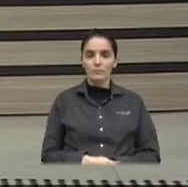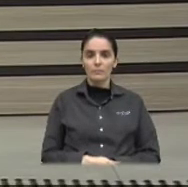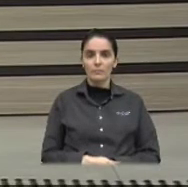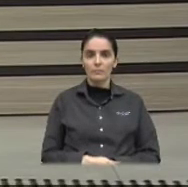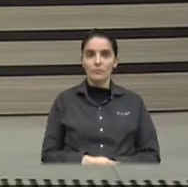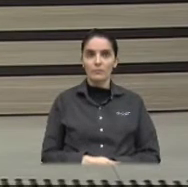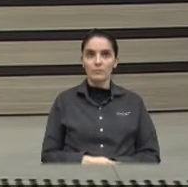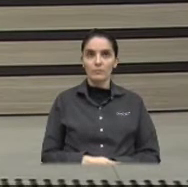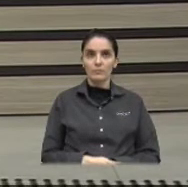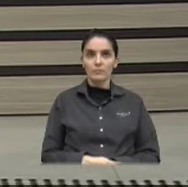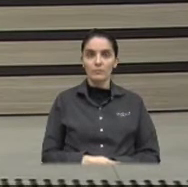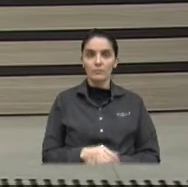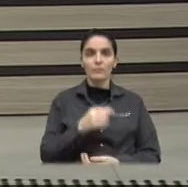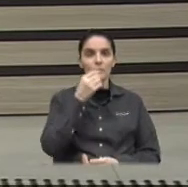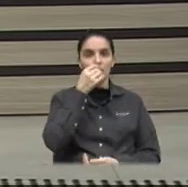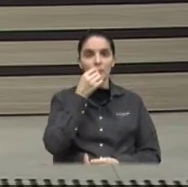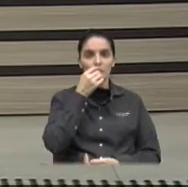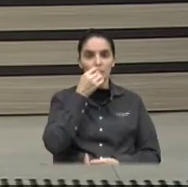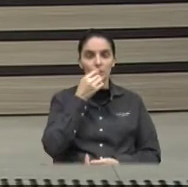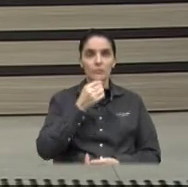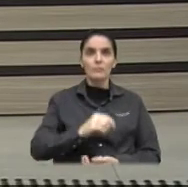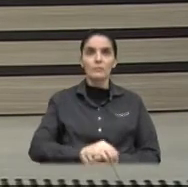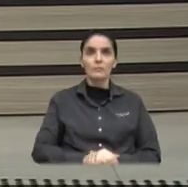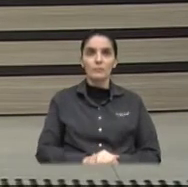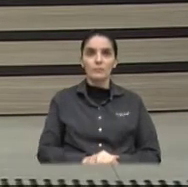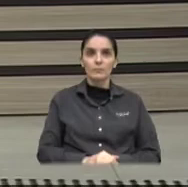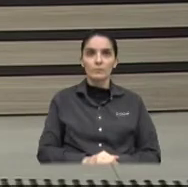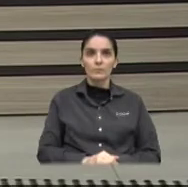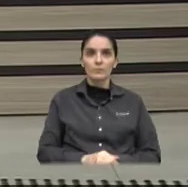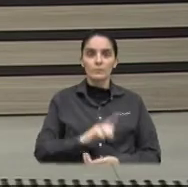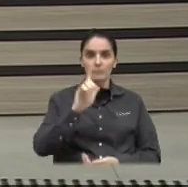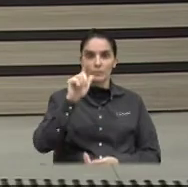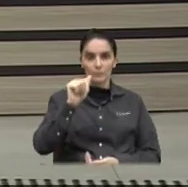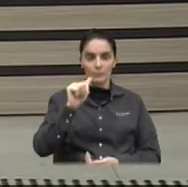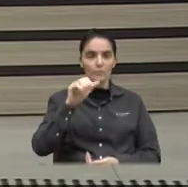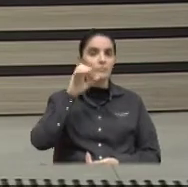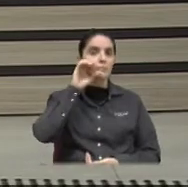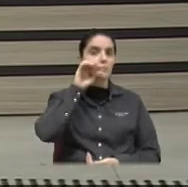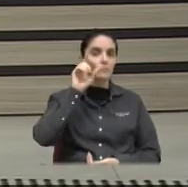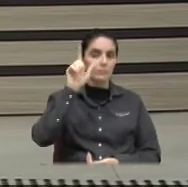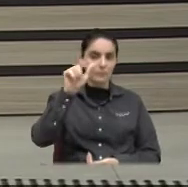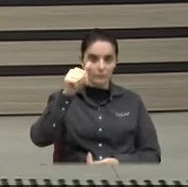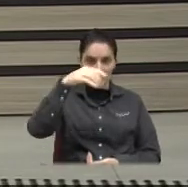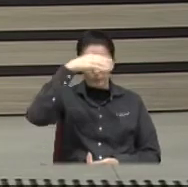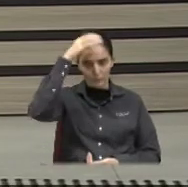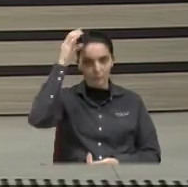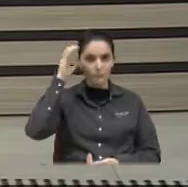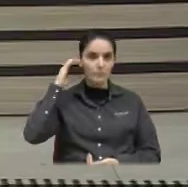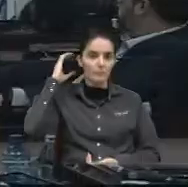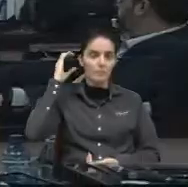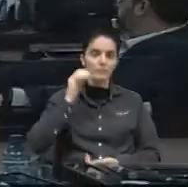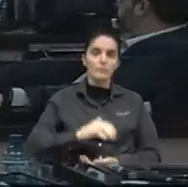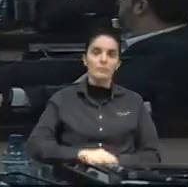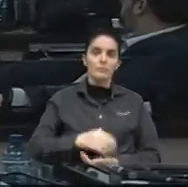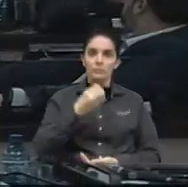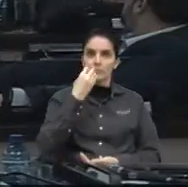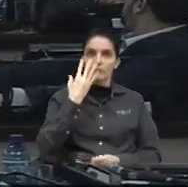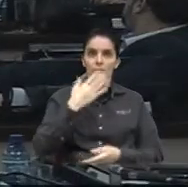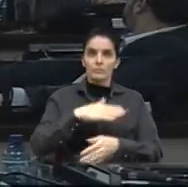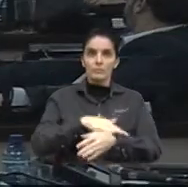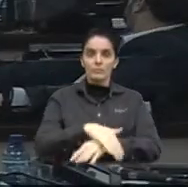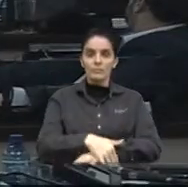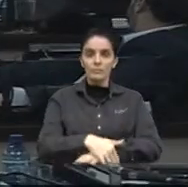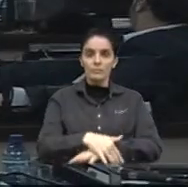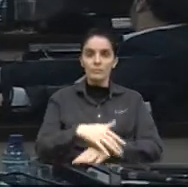o jogador estava no vila dona constança depois a ponte presidente da